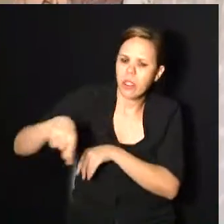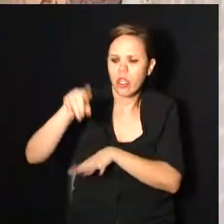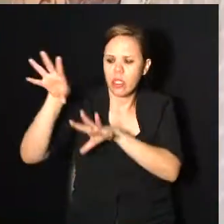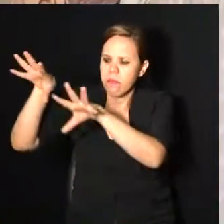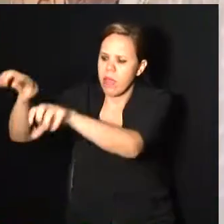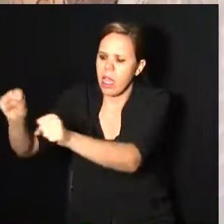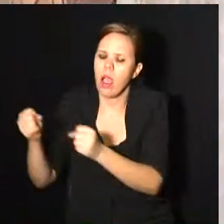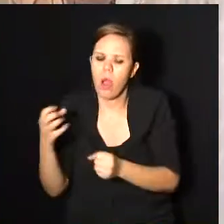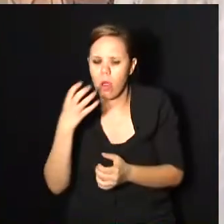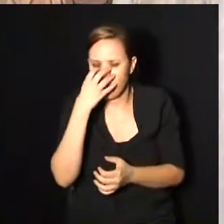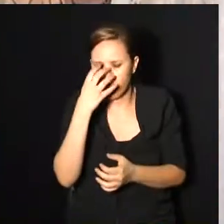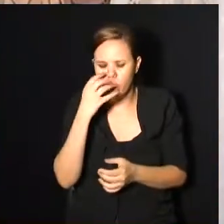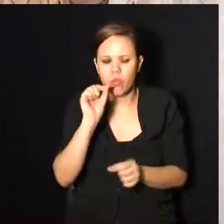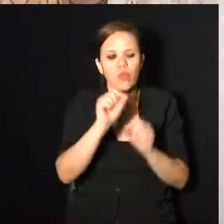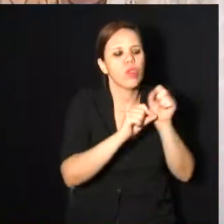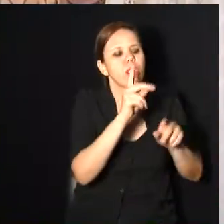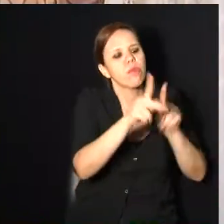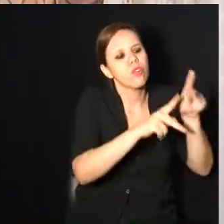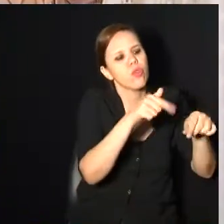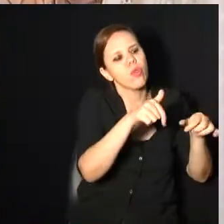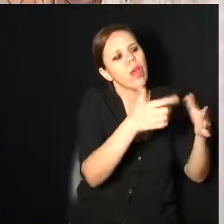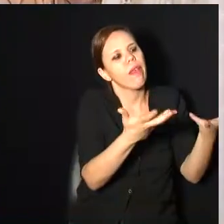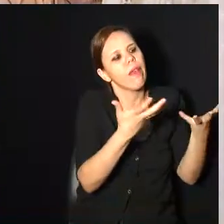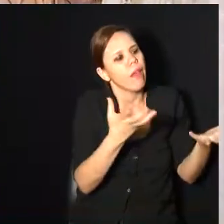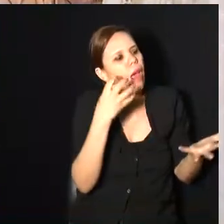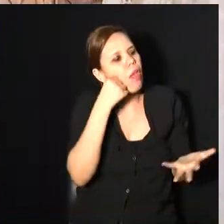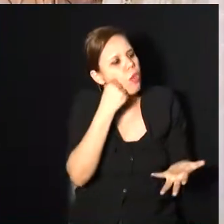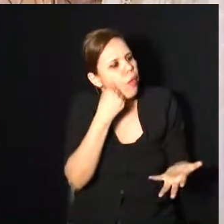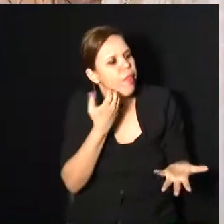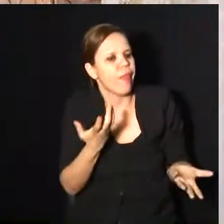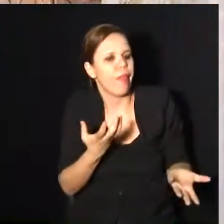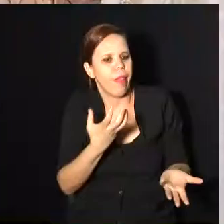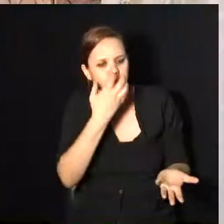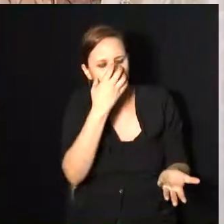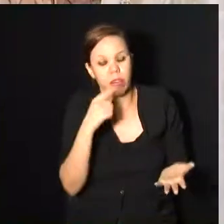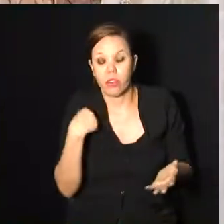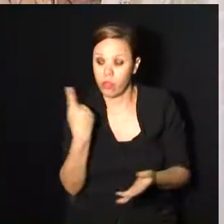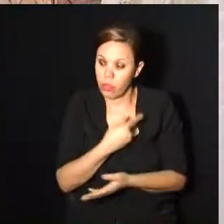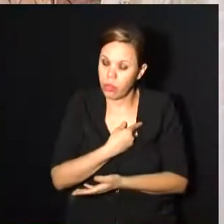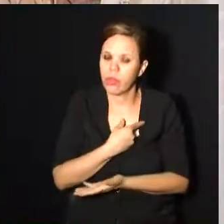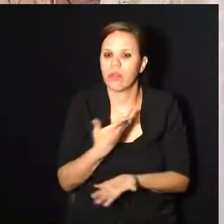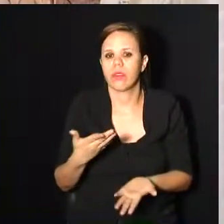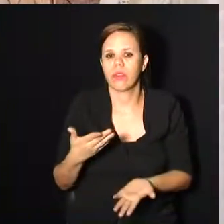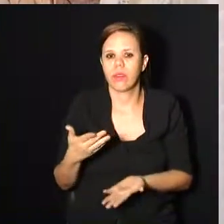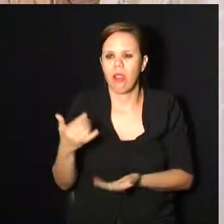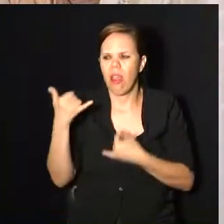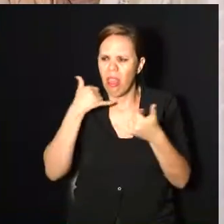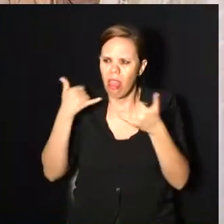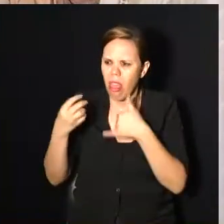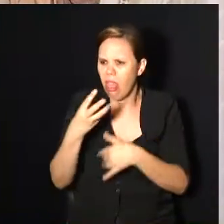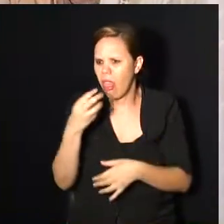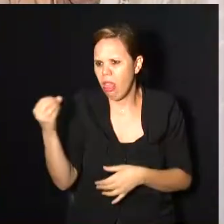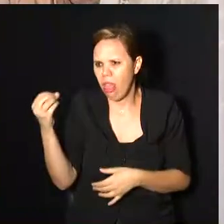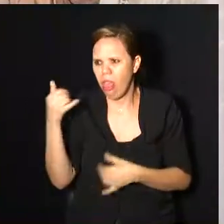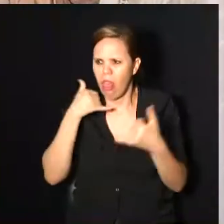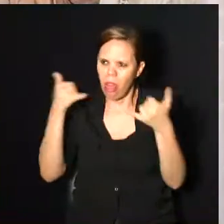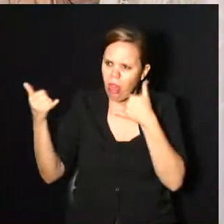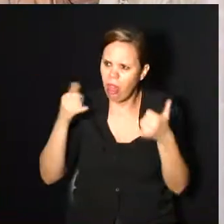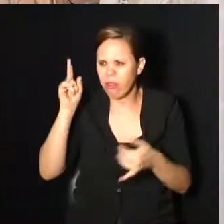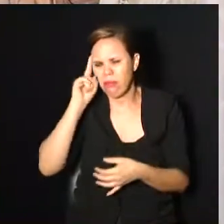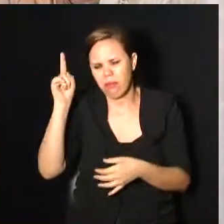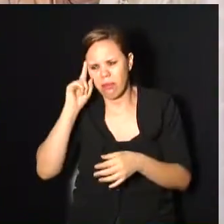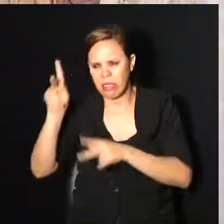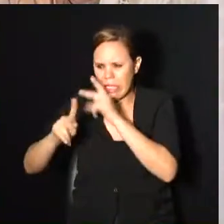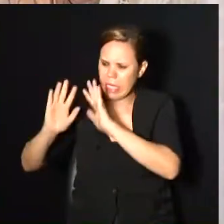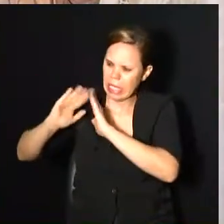Então hoje nós estamos muito limitadas. Então a gente recebe mais de 30 ligações por dia, fora os